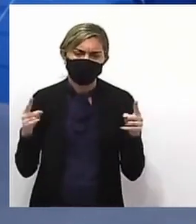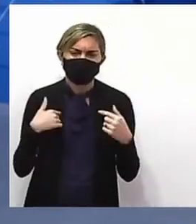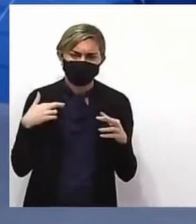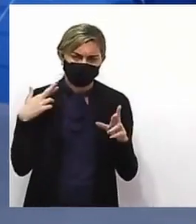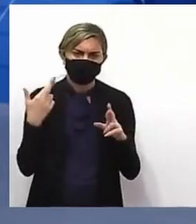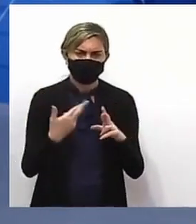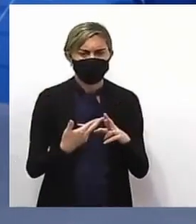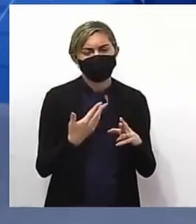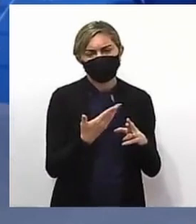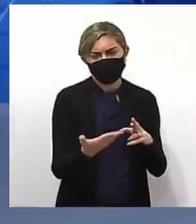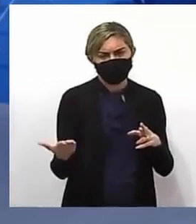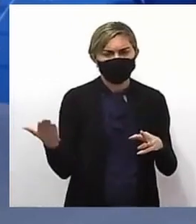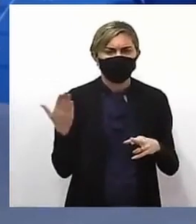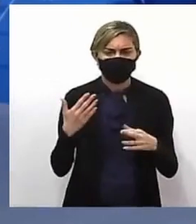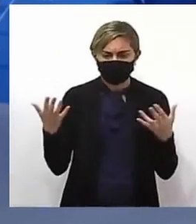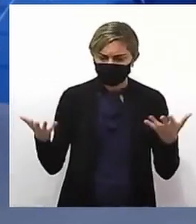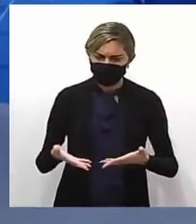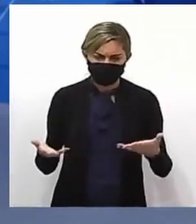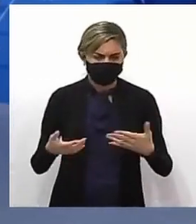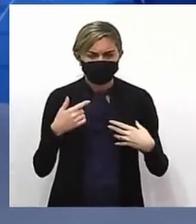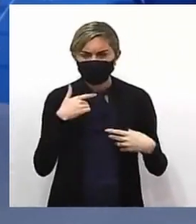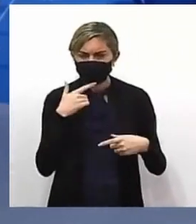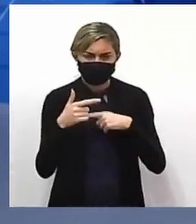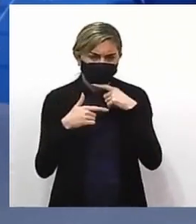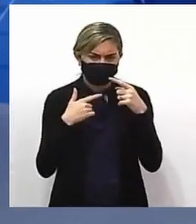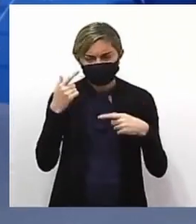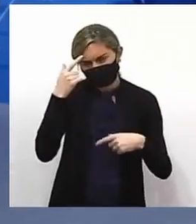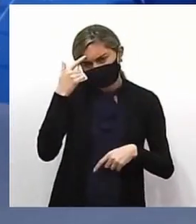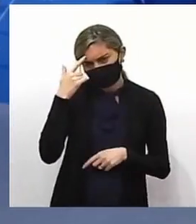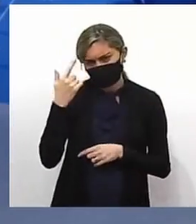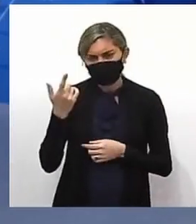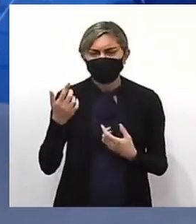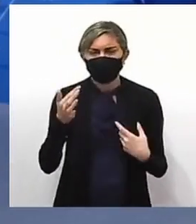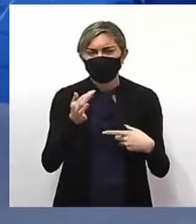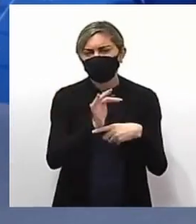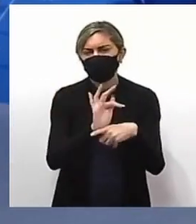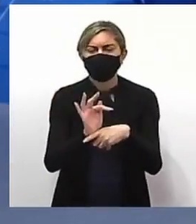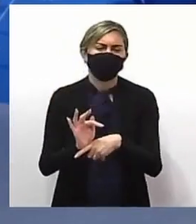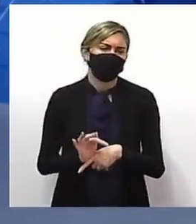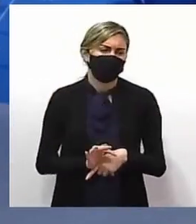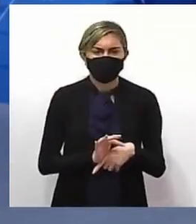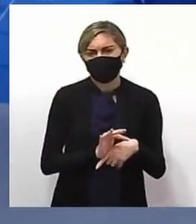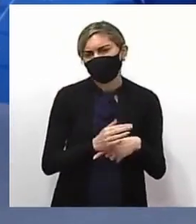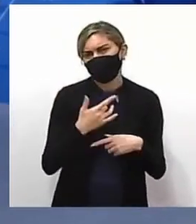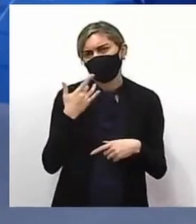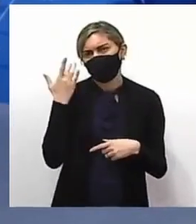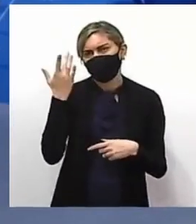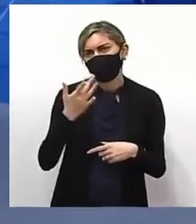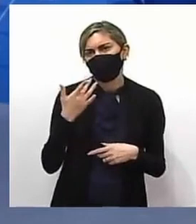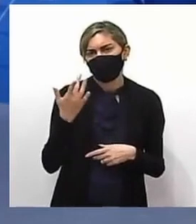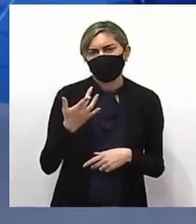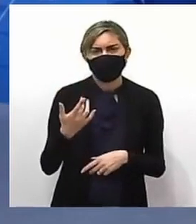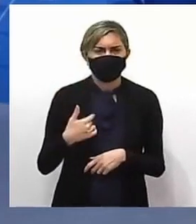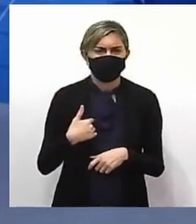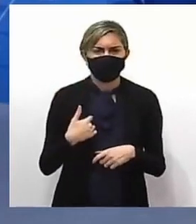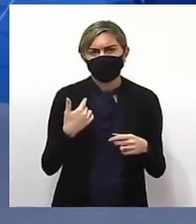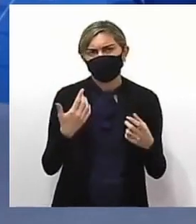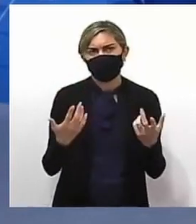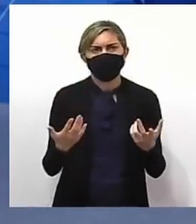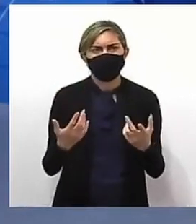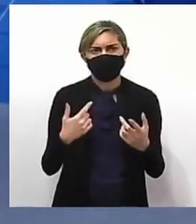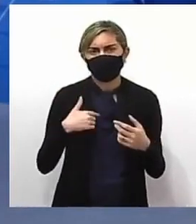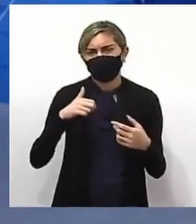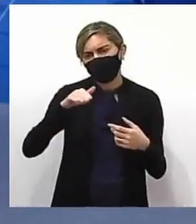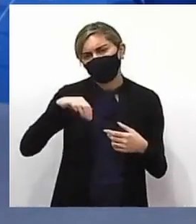referências são essas. E aí, para hoje, eu não consigo pensar agora, assim, num filme que eu acho que me remeteria ao